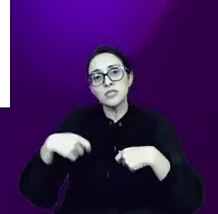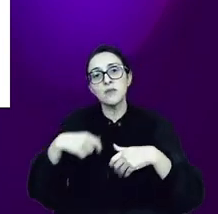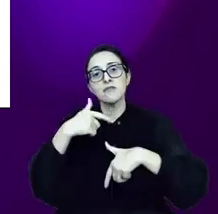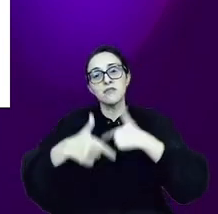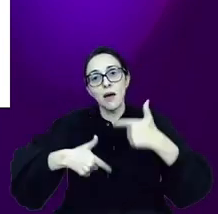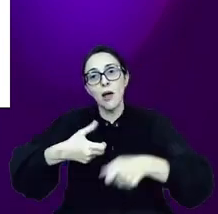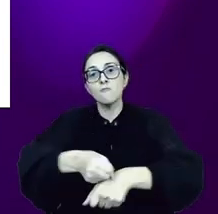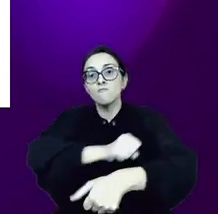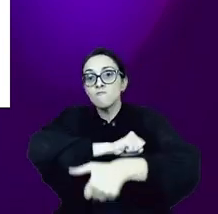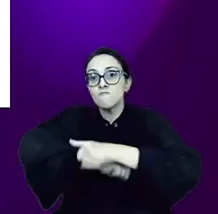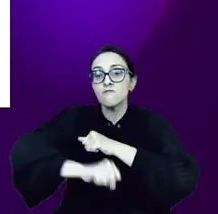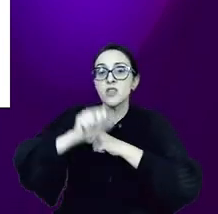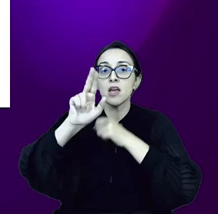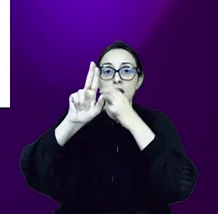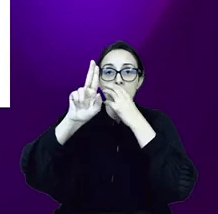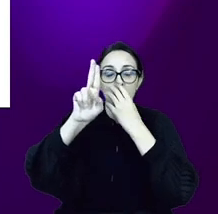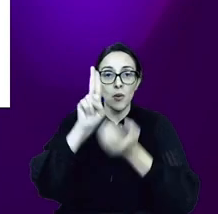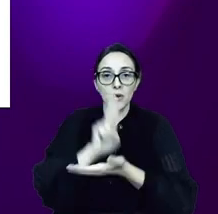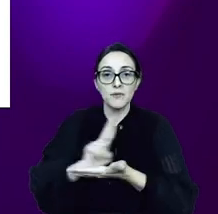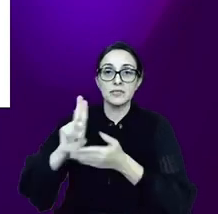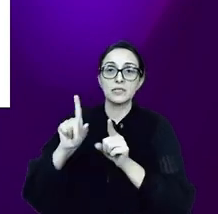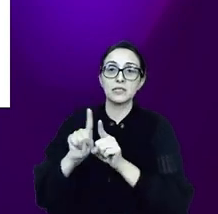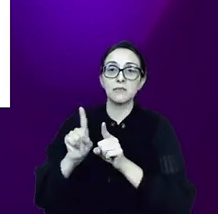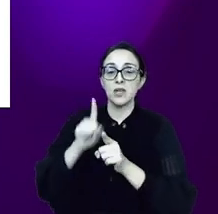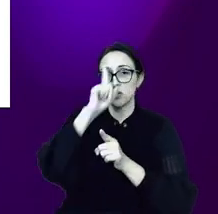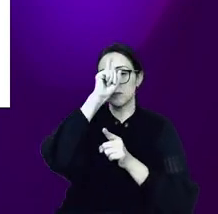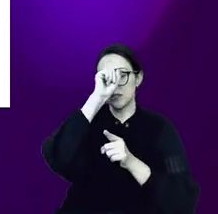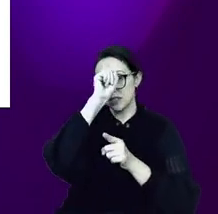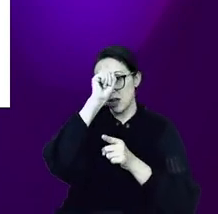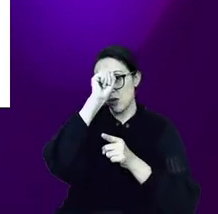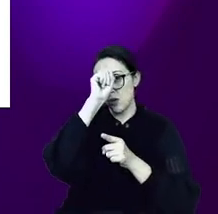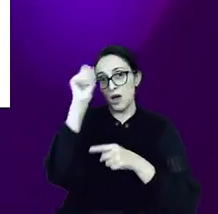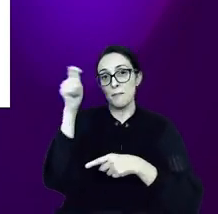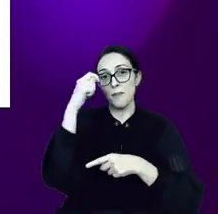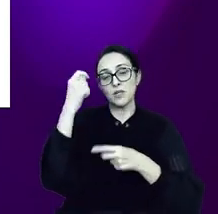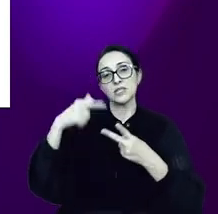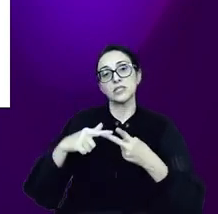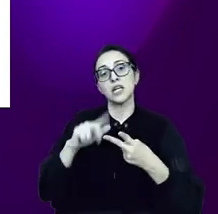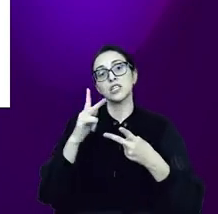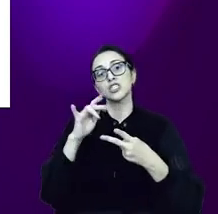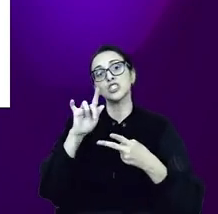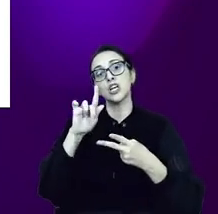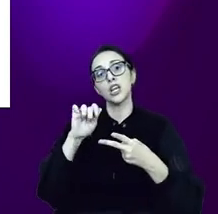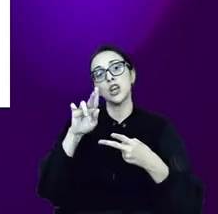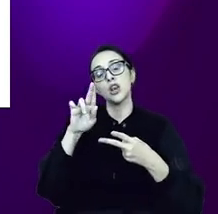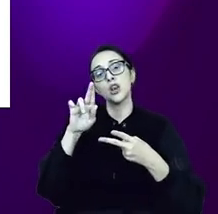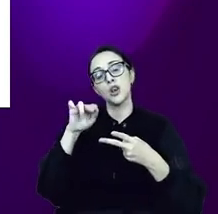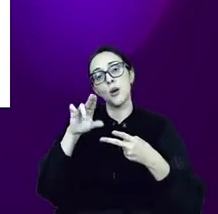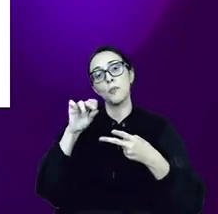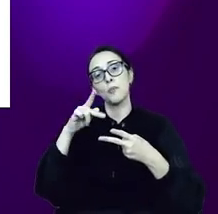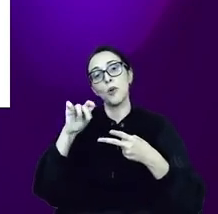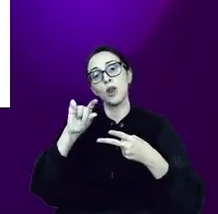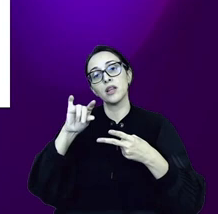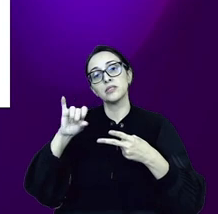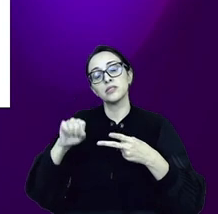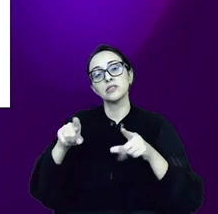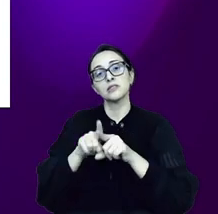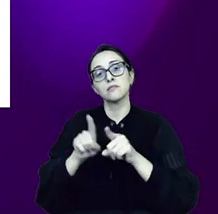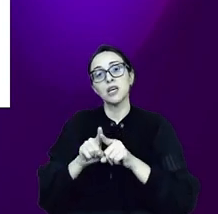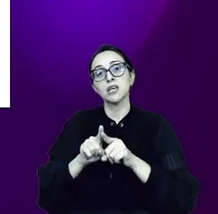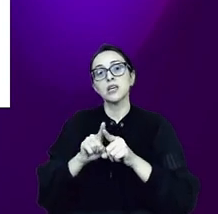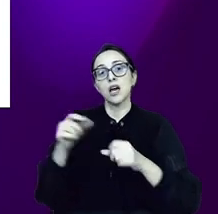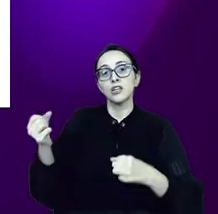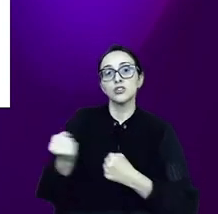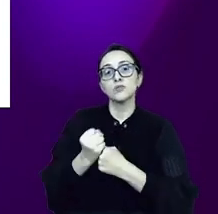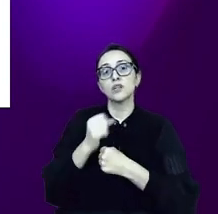trabalho tanto na universidade, mas também no Hospital Samaritano de Higienópolis e Samaritano Paulista, com uma maior integração com as coordenações da UTI,